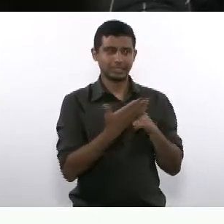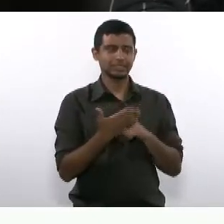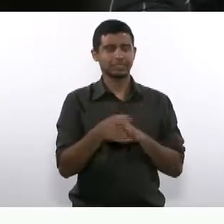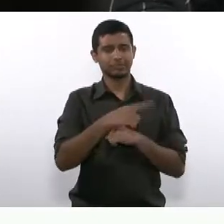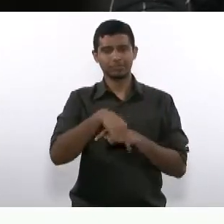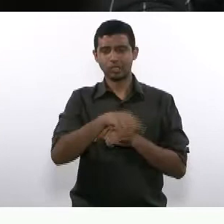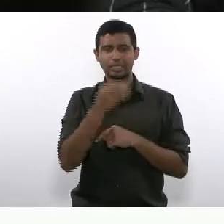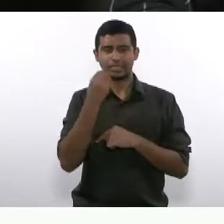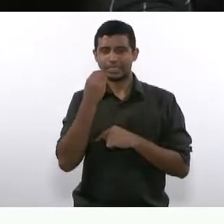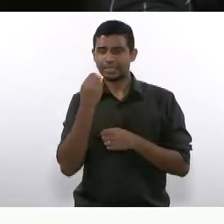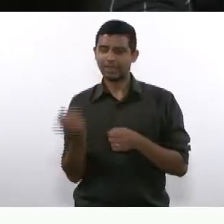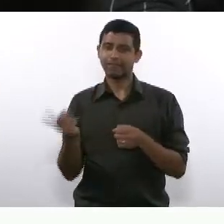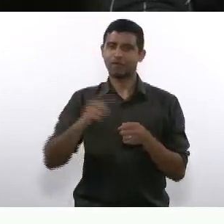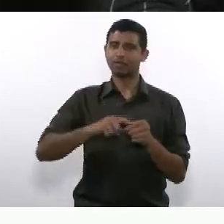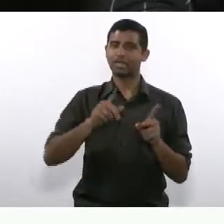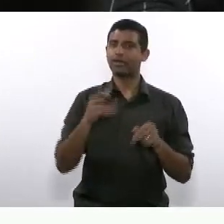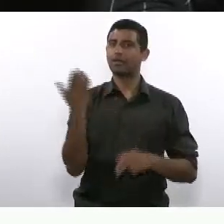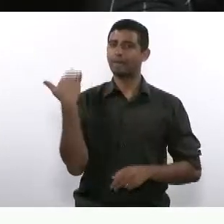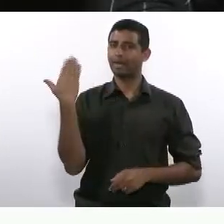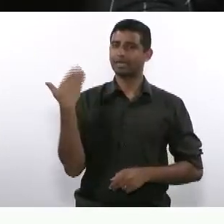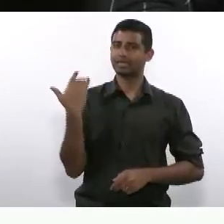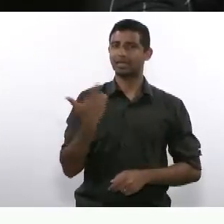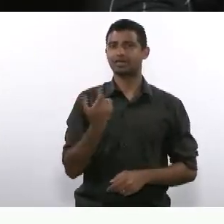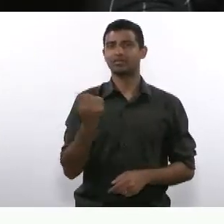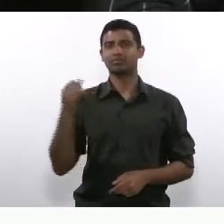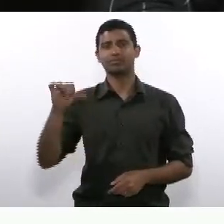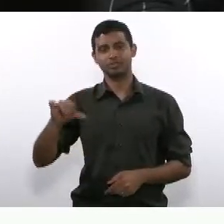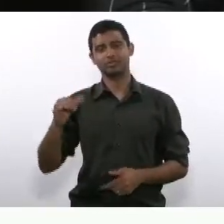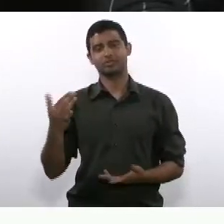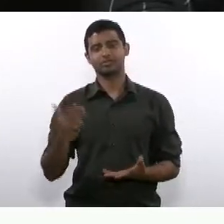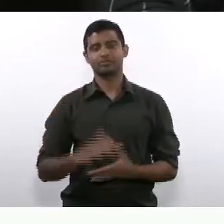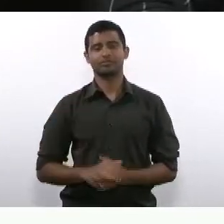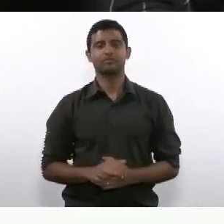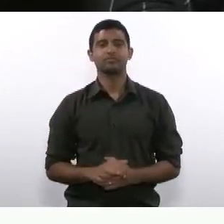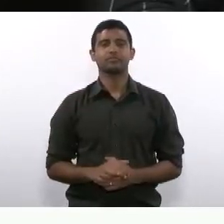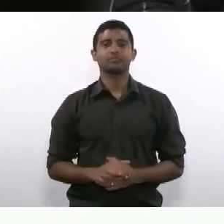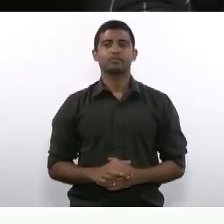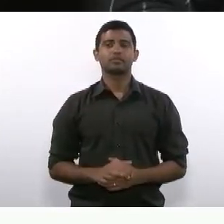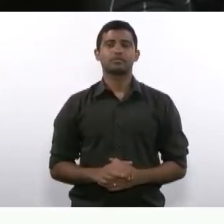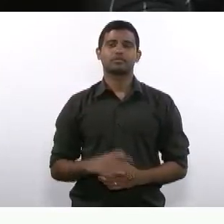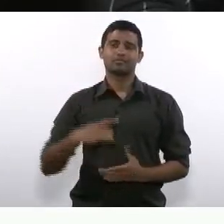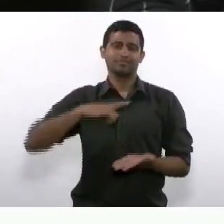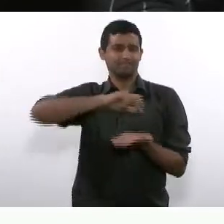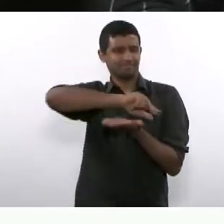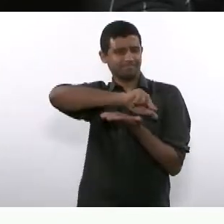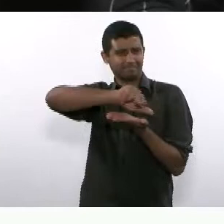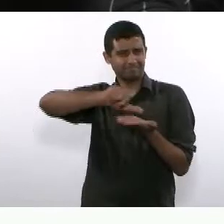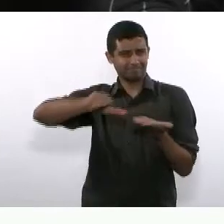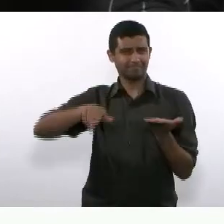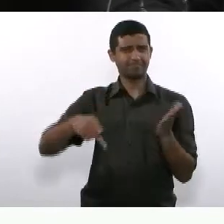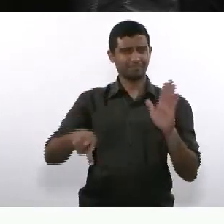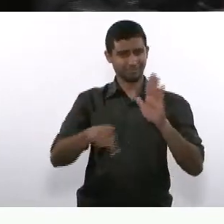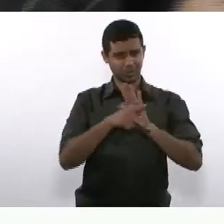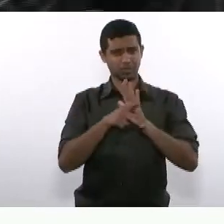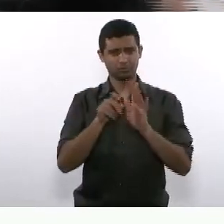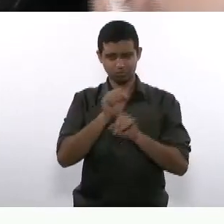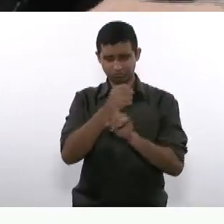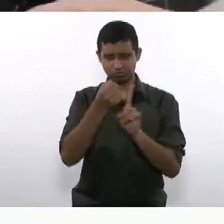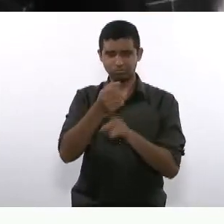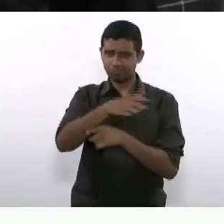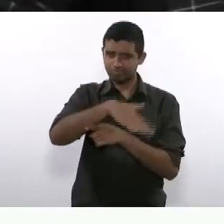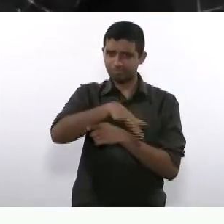tentar recompormos o orçamento de 2019. Né? Temos vários projetos sociais que dependem de atividade